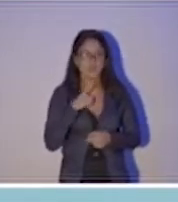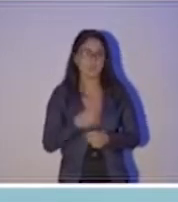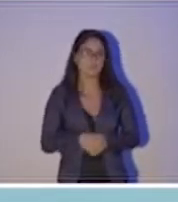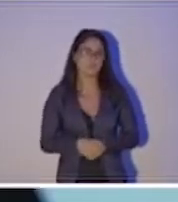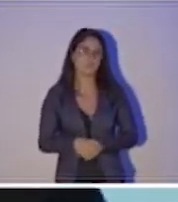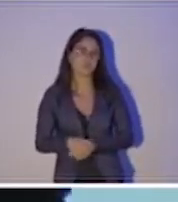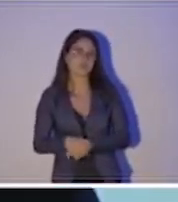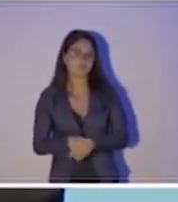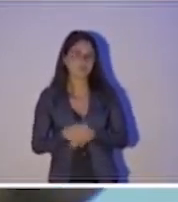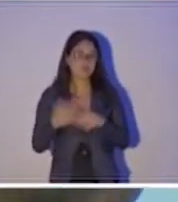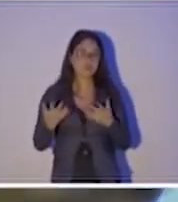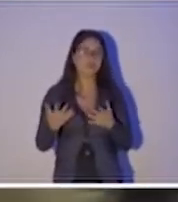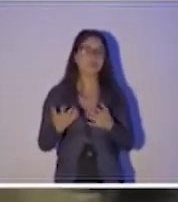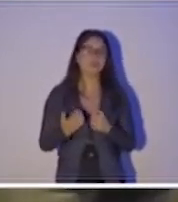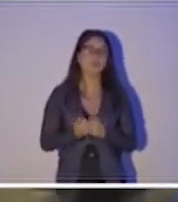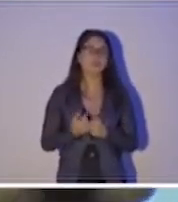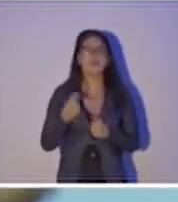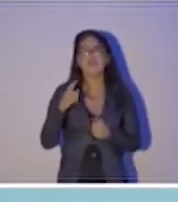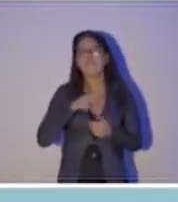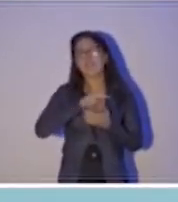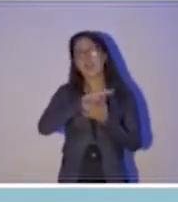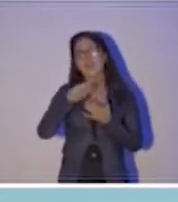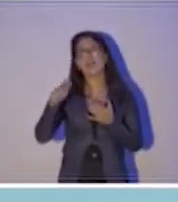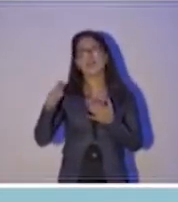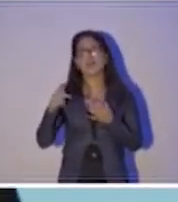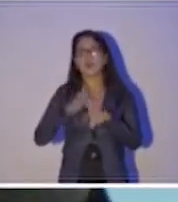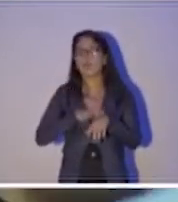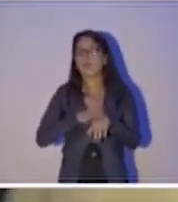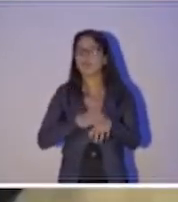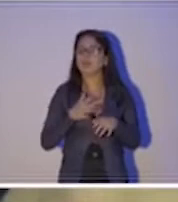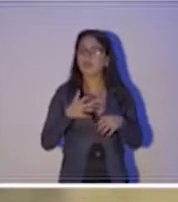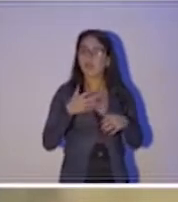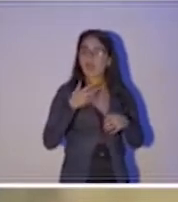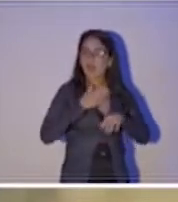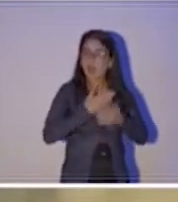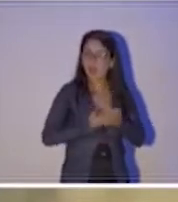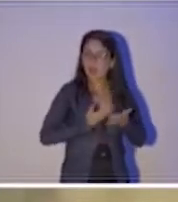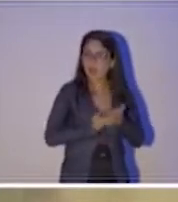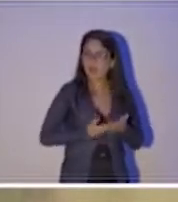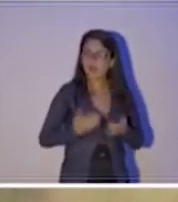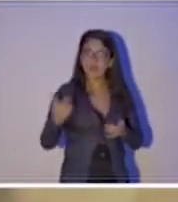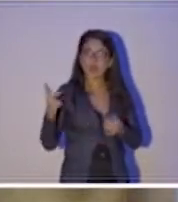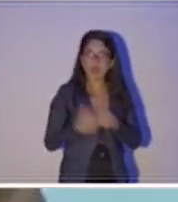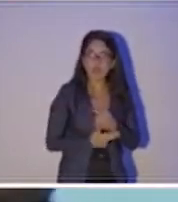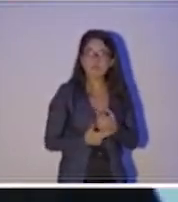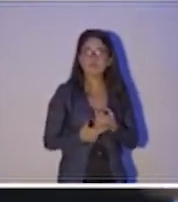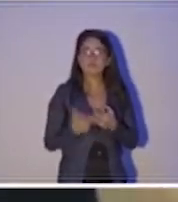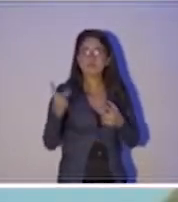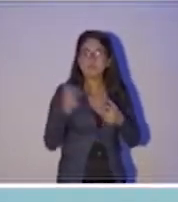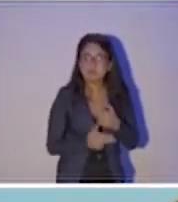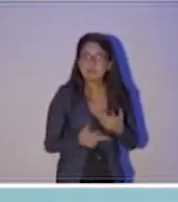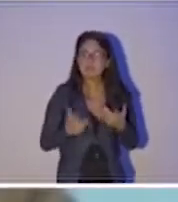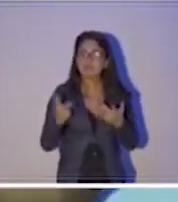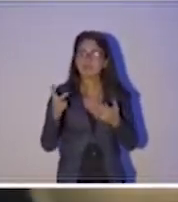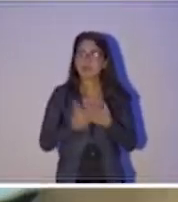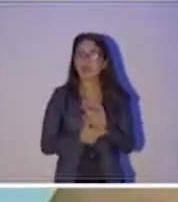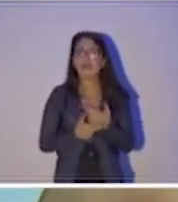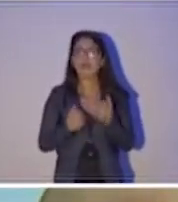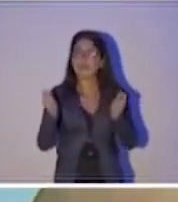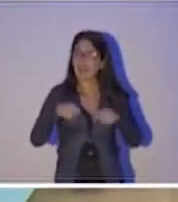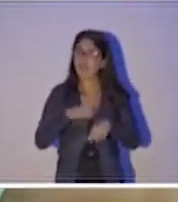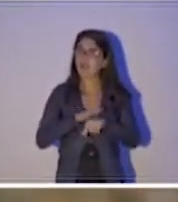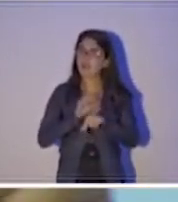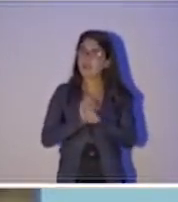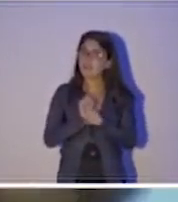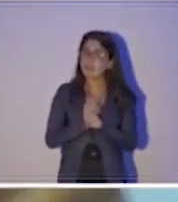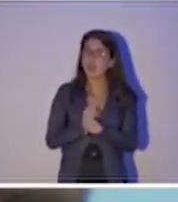Então, existem uma série de interrupções que são feitas que poderiam esperar, por exemplo, um momento de intervalo, um momento